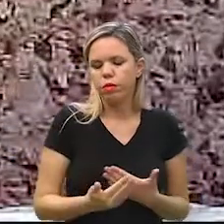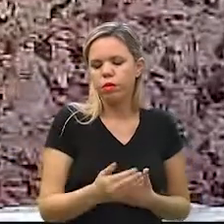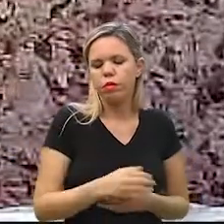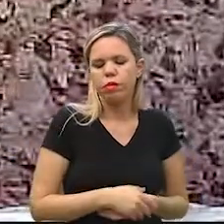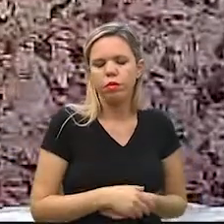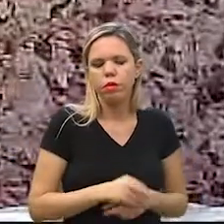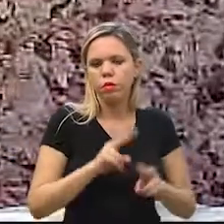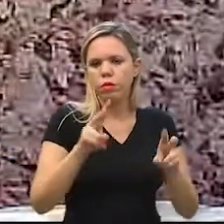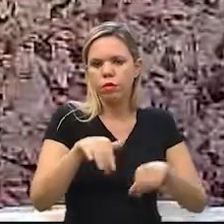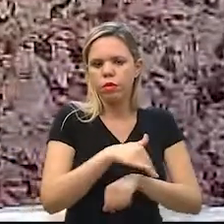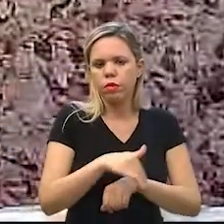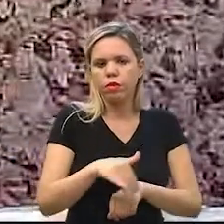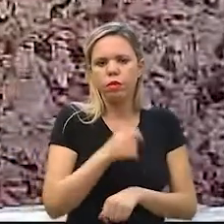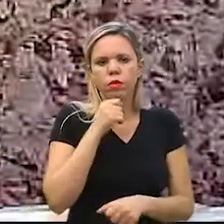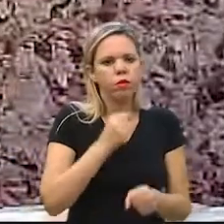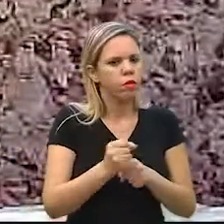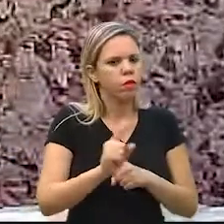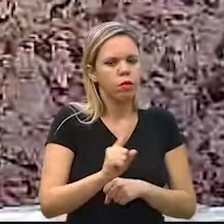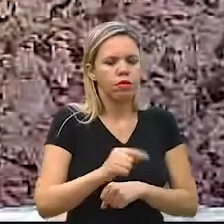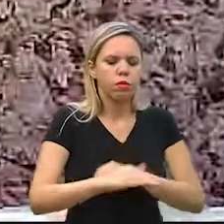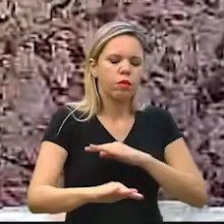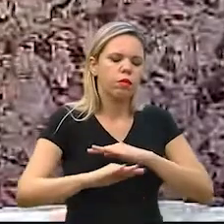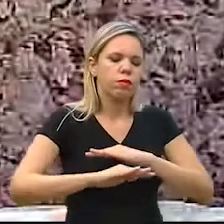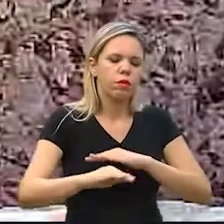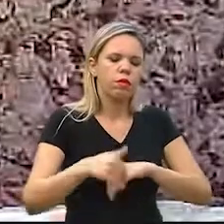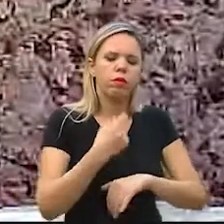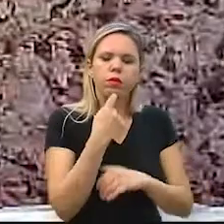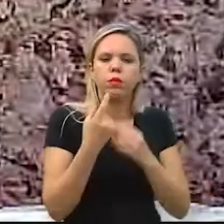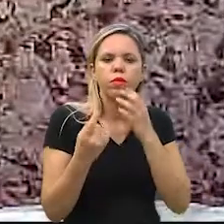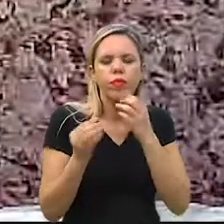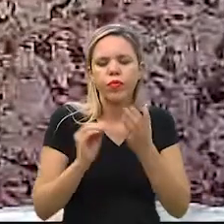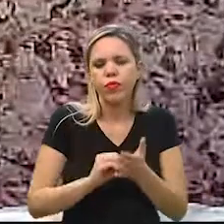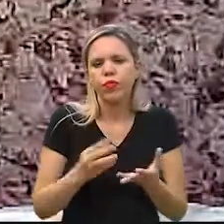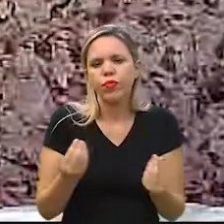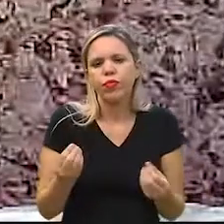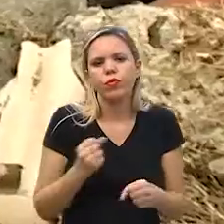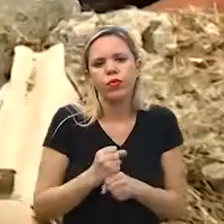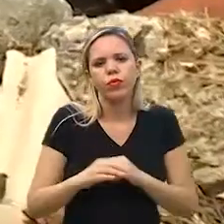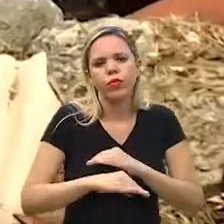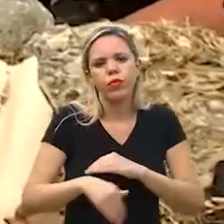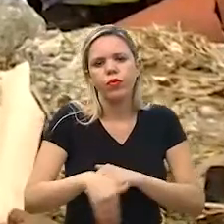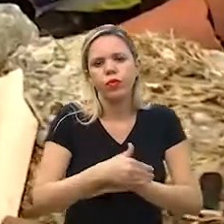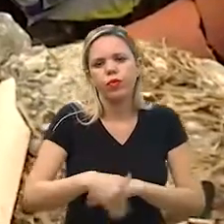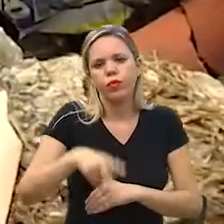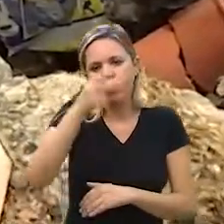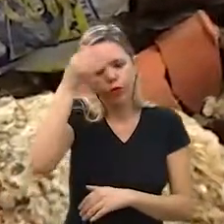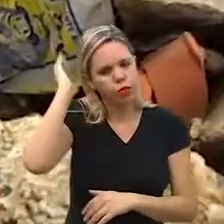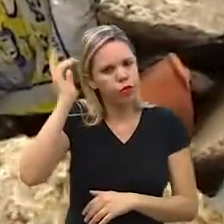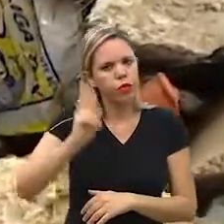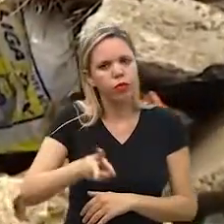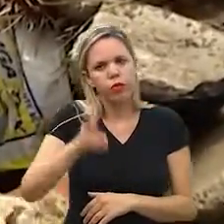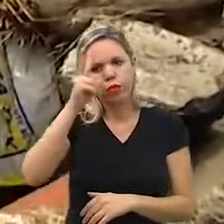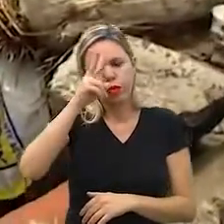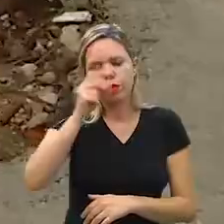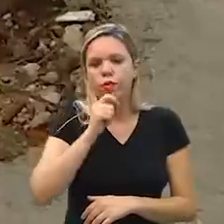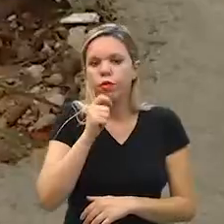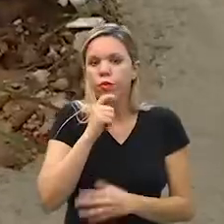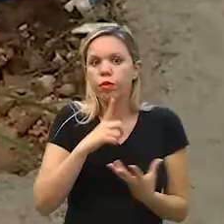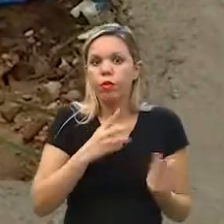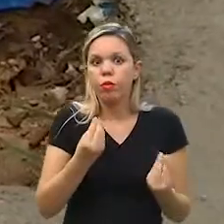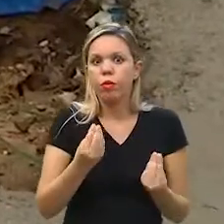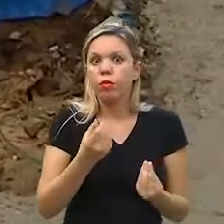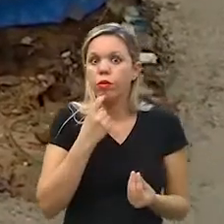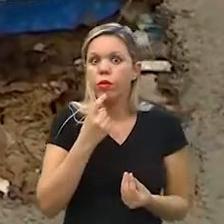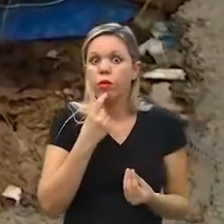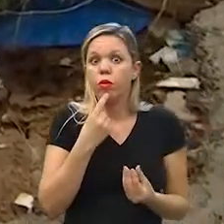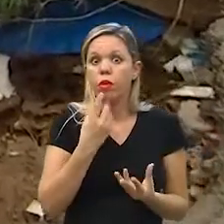sobre as ruas ainda não pavimentadas em Campinas, né? O prefeito Dário sempre lembra, nós ainda temos em